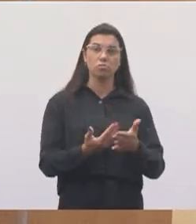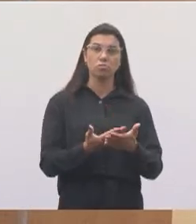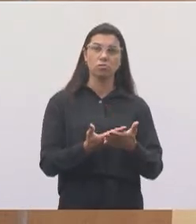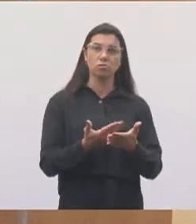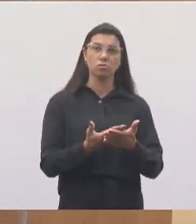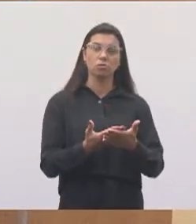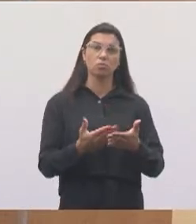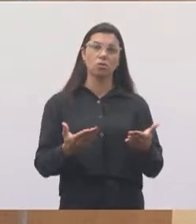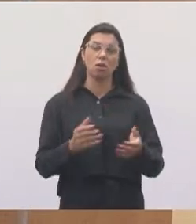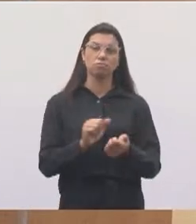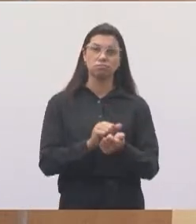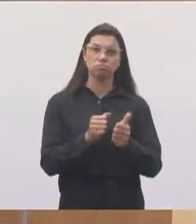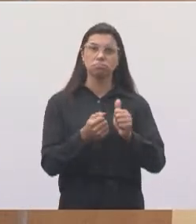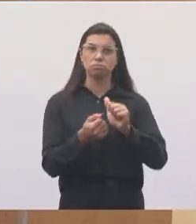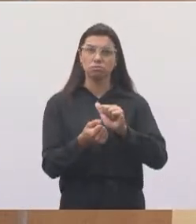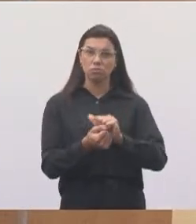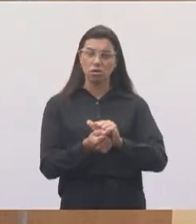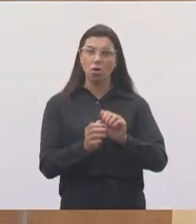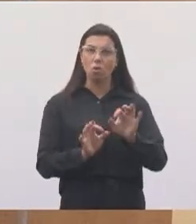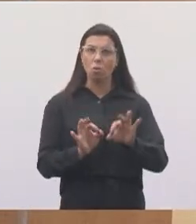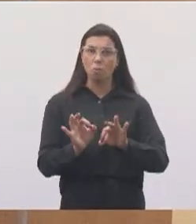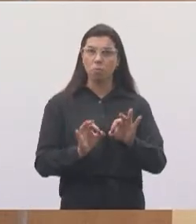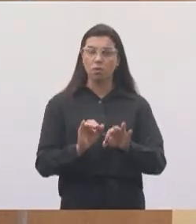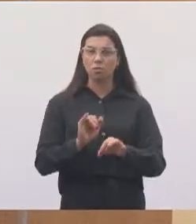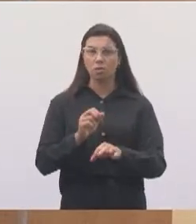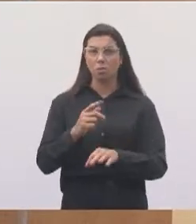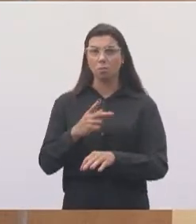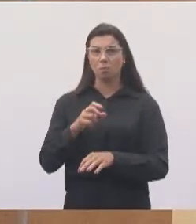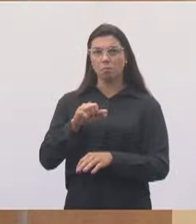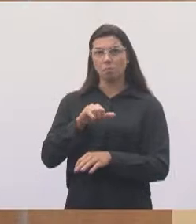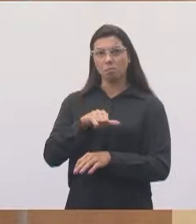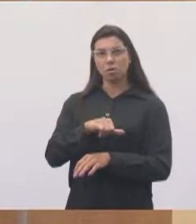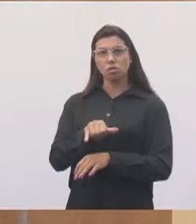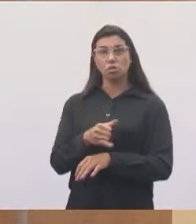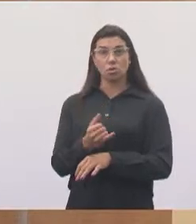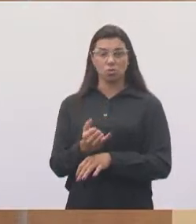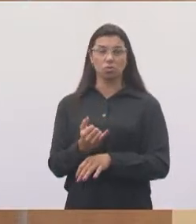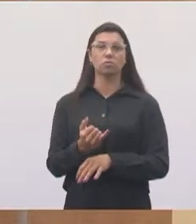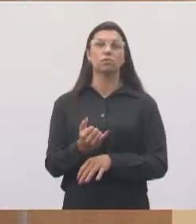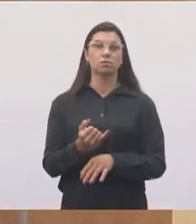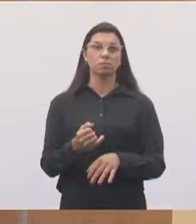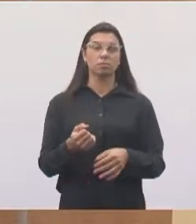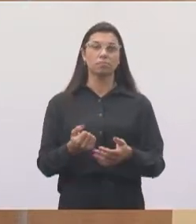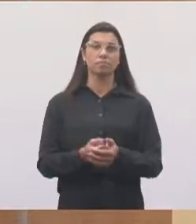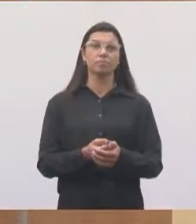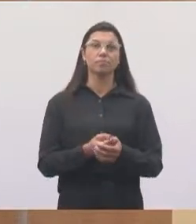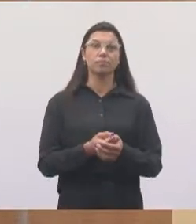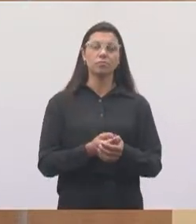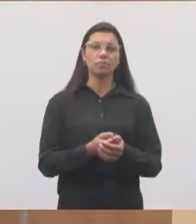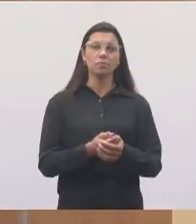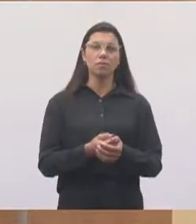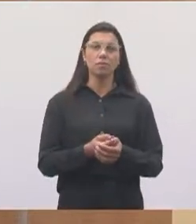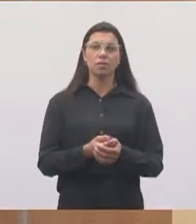atorial a adequação de atual plano de custeio suplementar, destinado ao